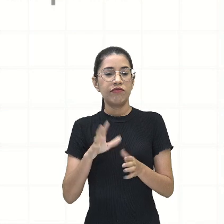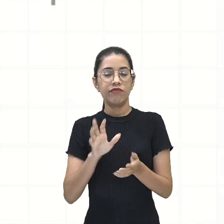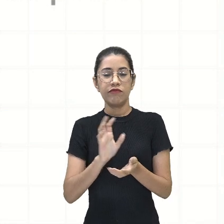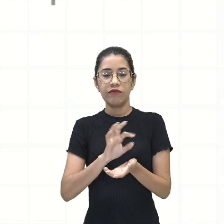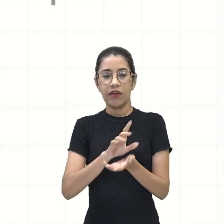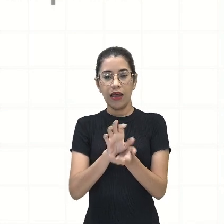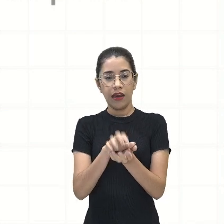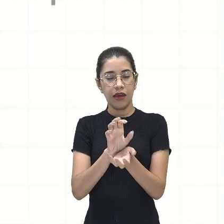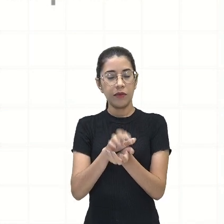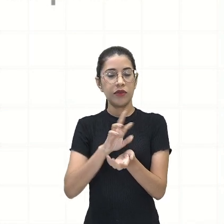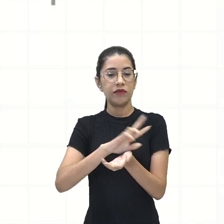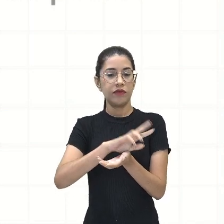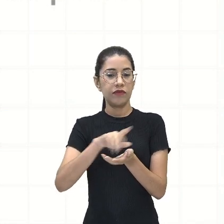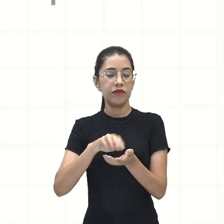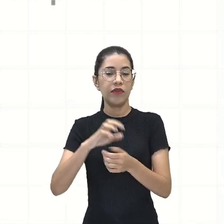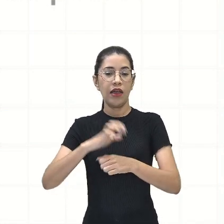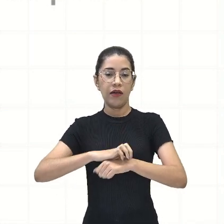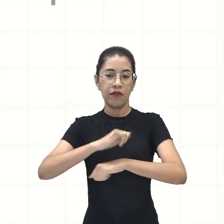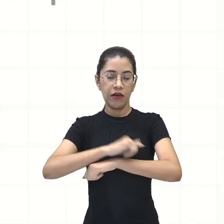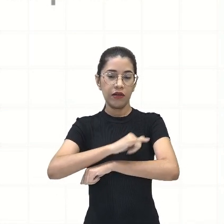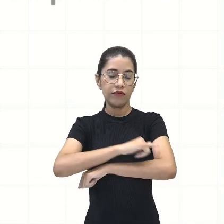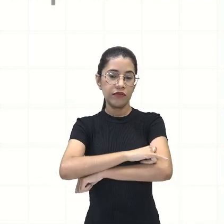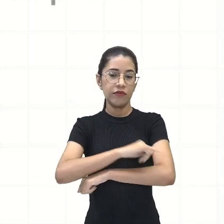doce, que constitui aí